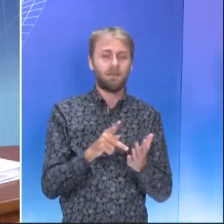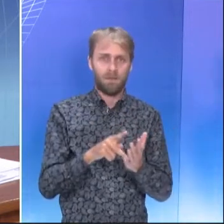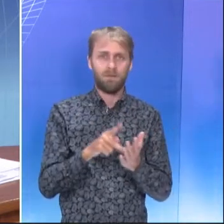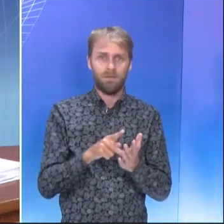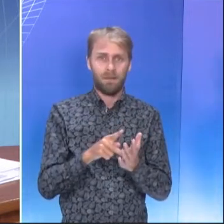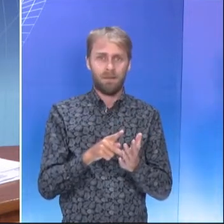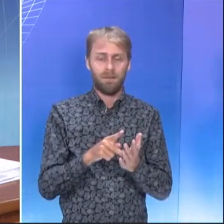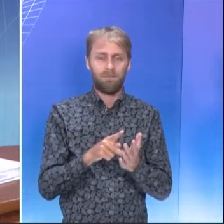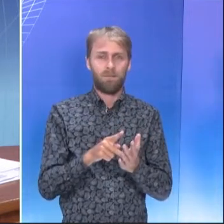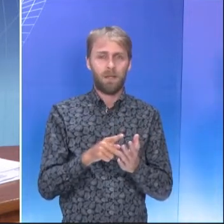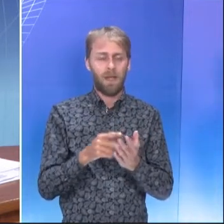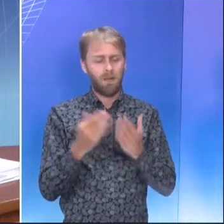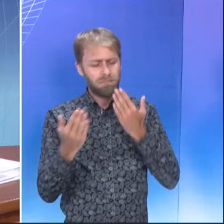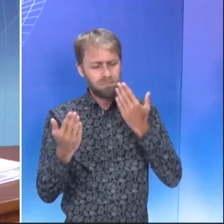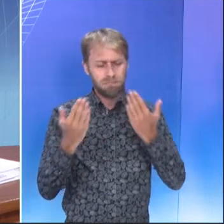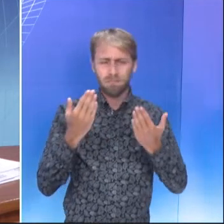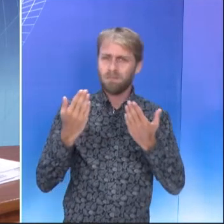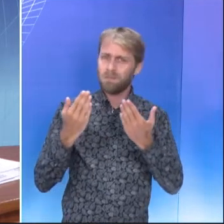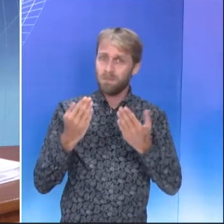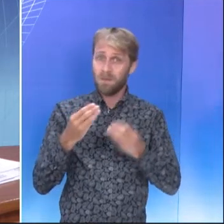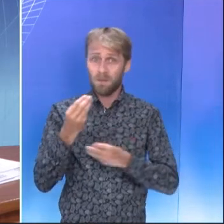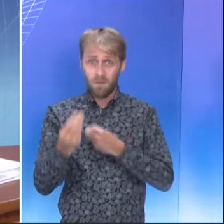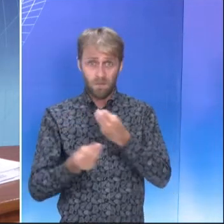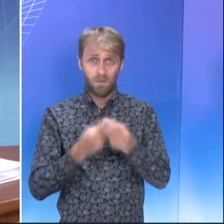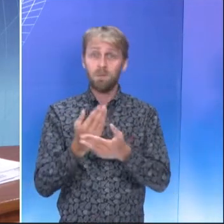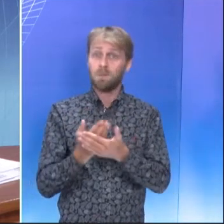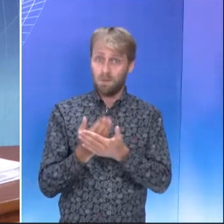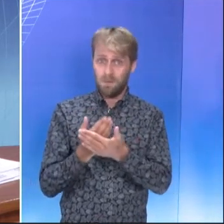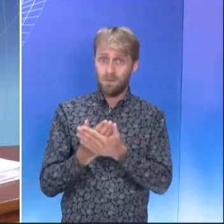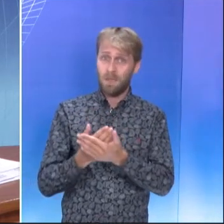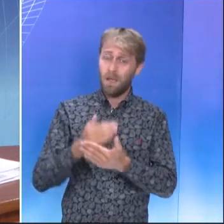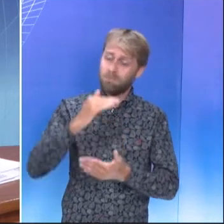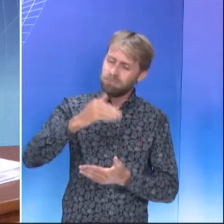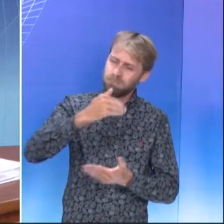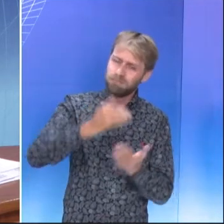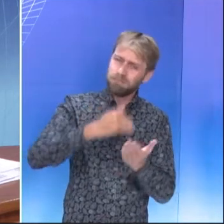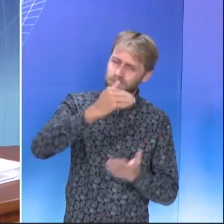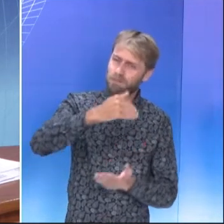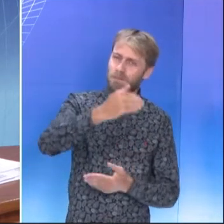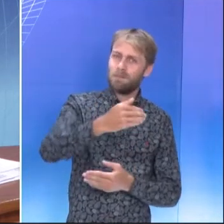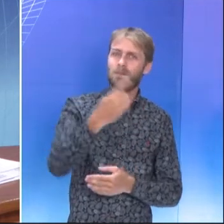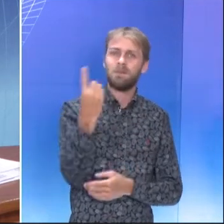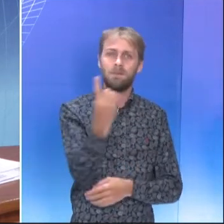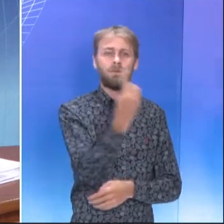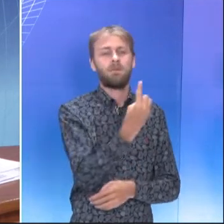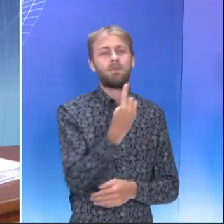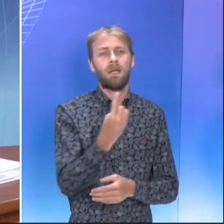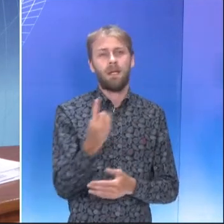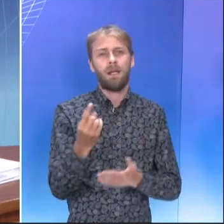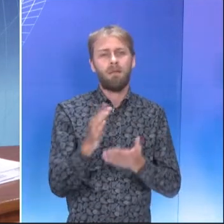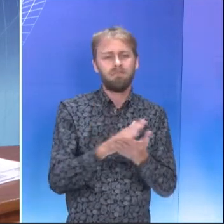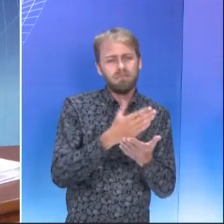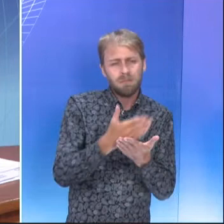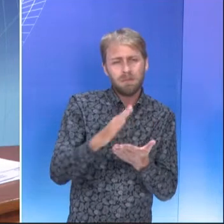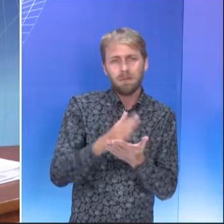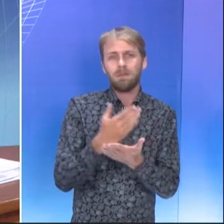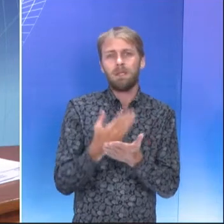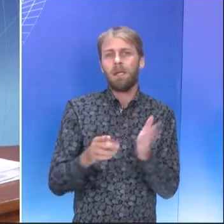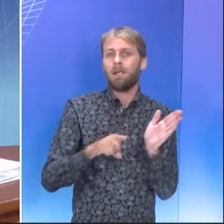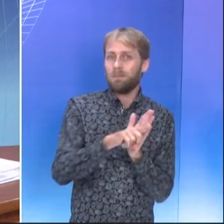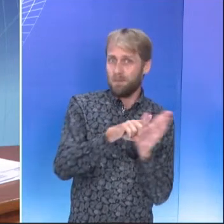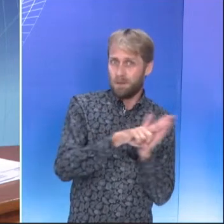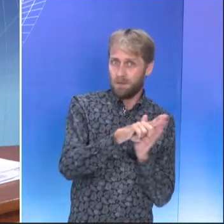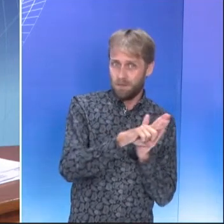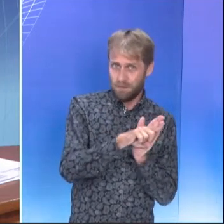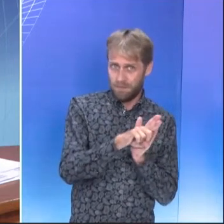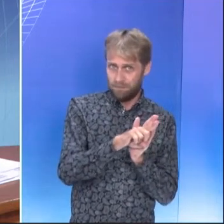abordando as questões, as categorias de estudo, aos poucos, de acordo com cada questão. E aí são esses temas que a gente vai abordar a partir de agora, a